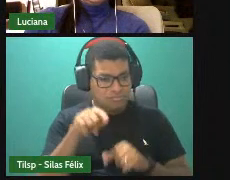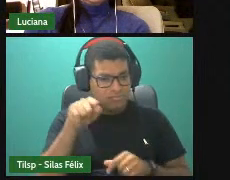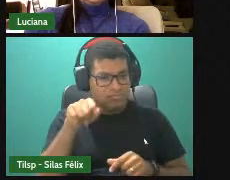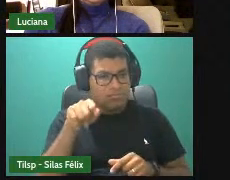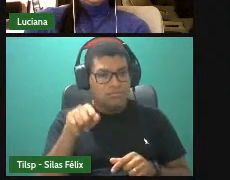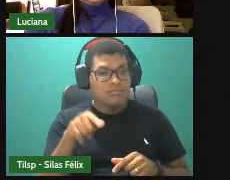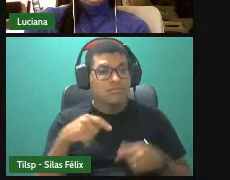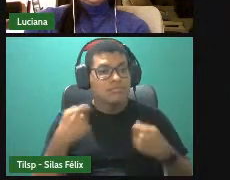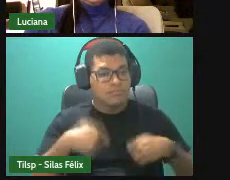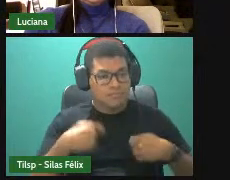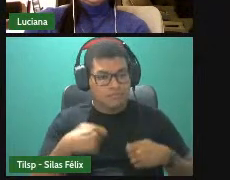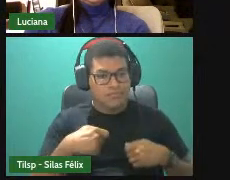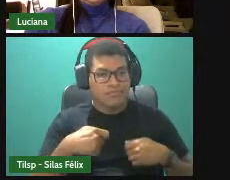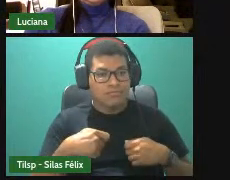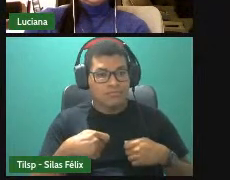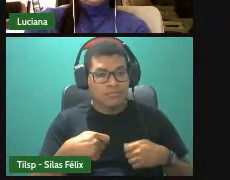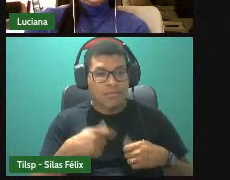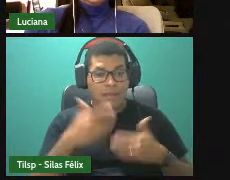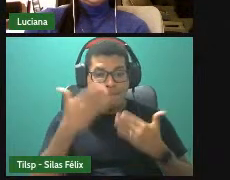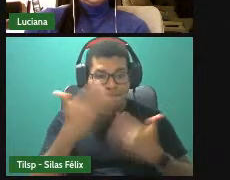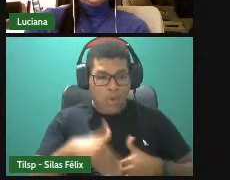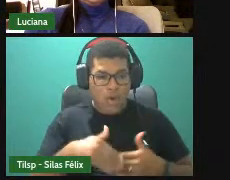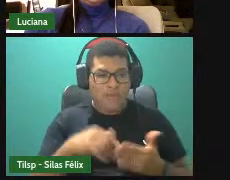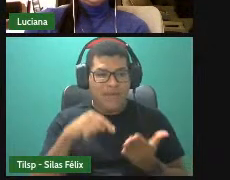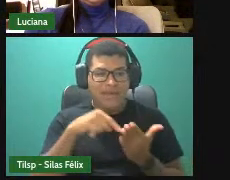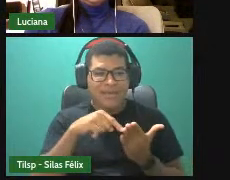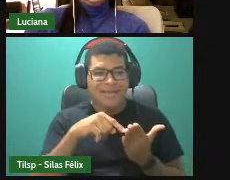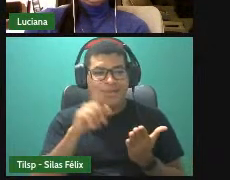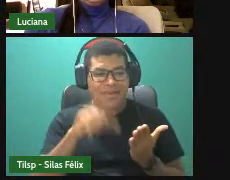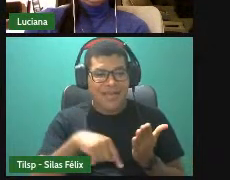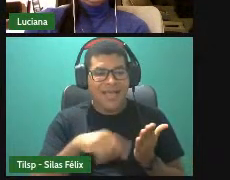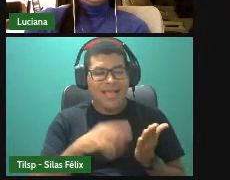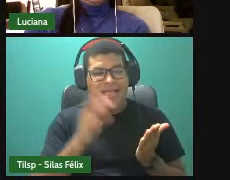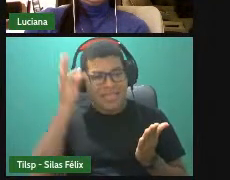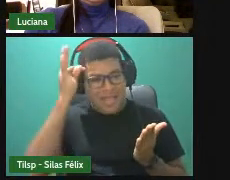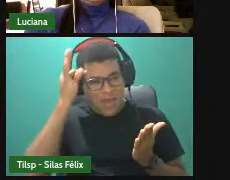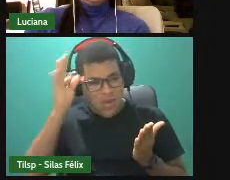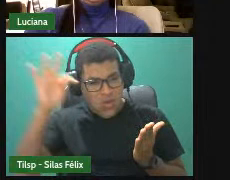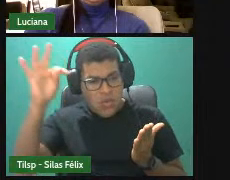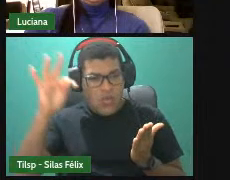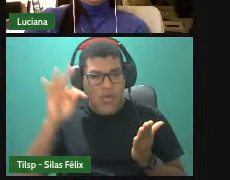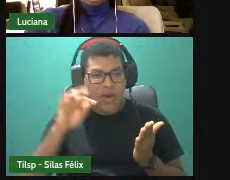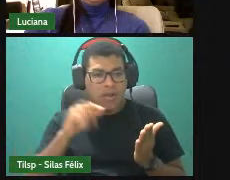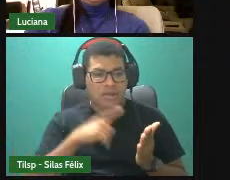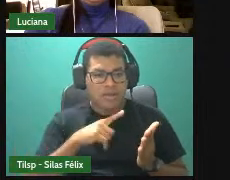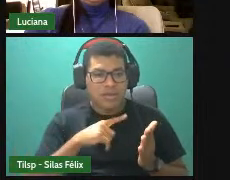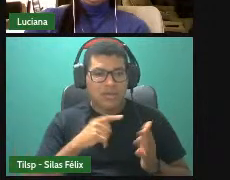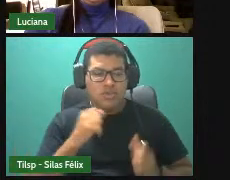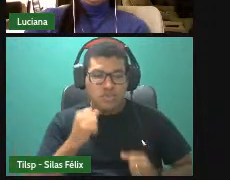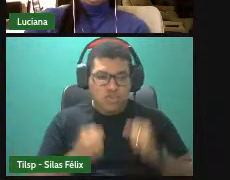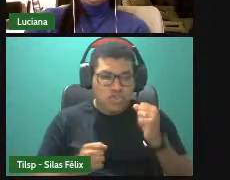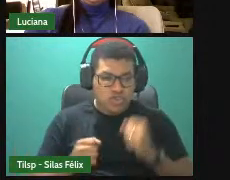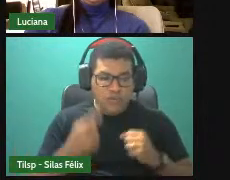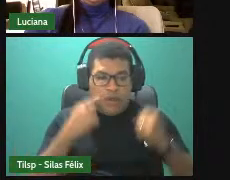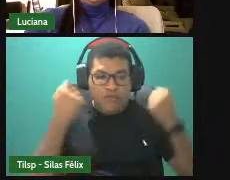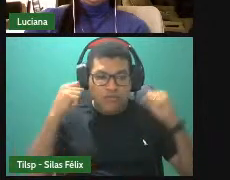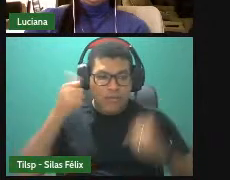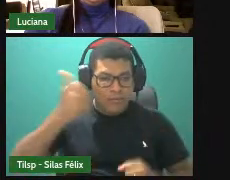passa, além da prova teórica, do exame físico, ele passa por uma avaliação da condição de